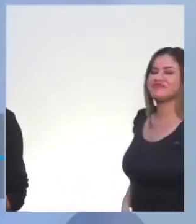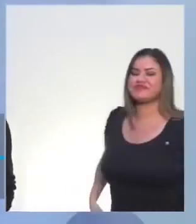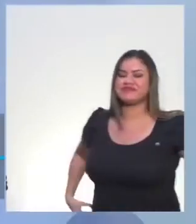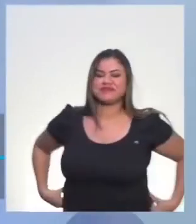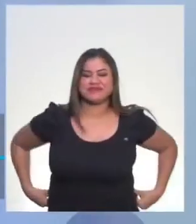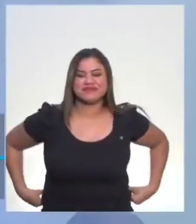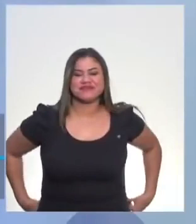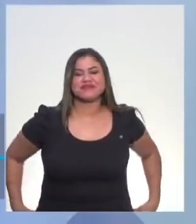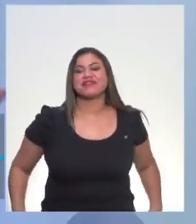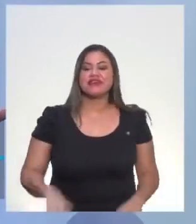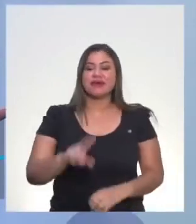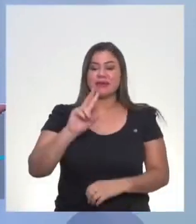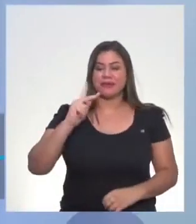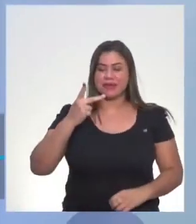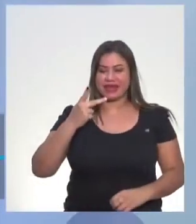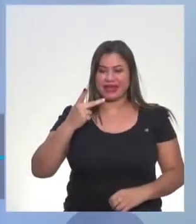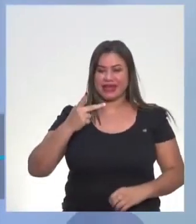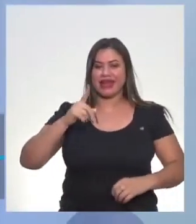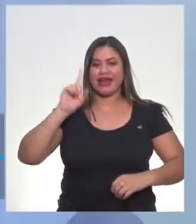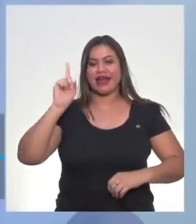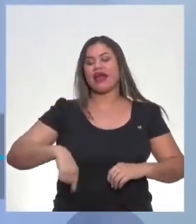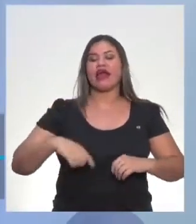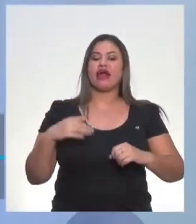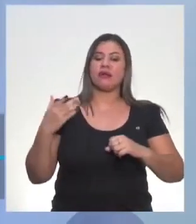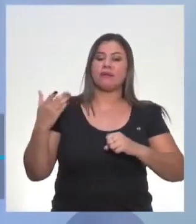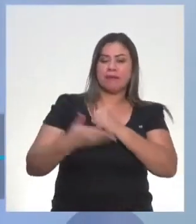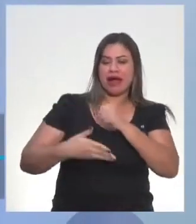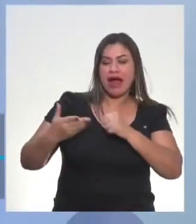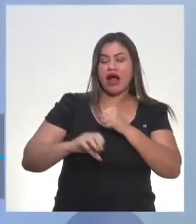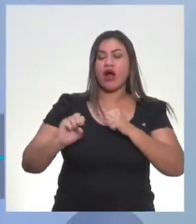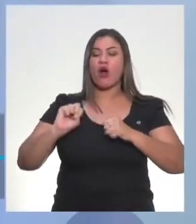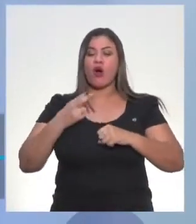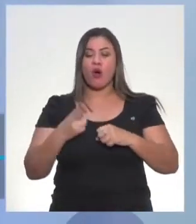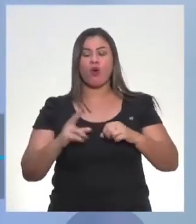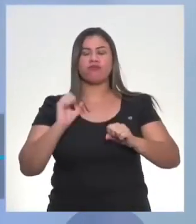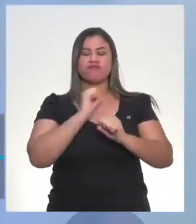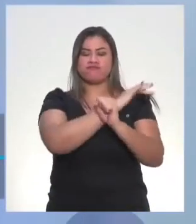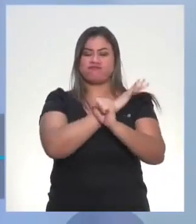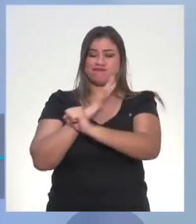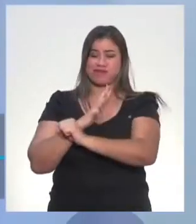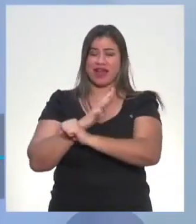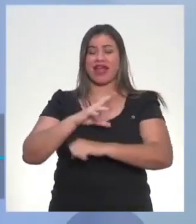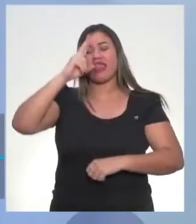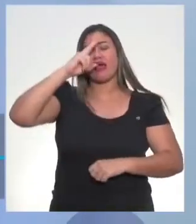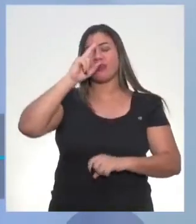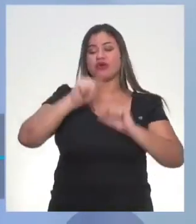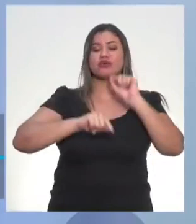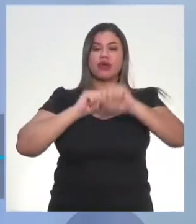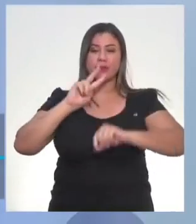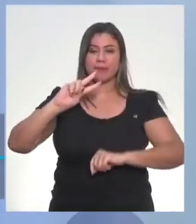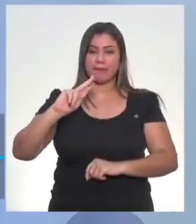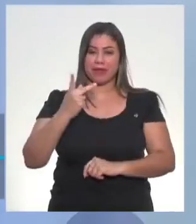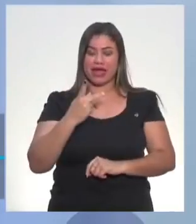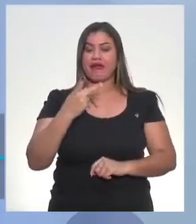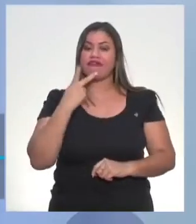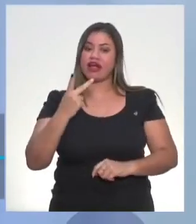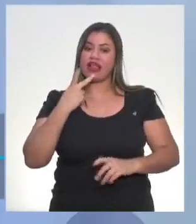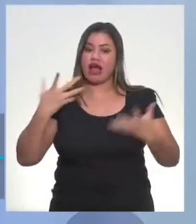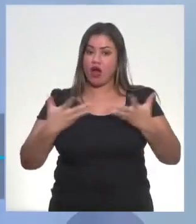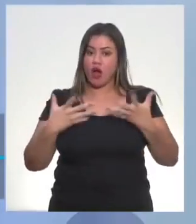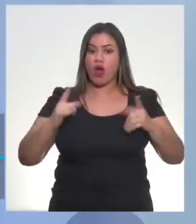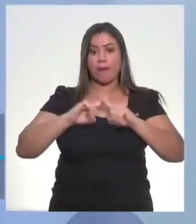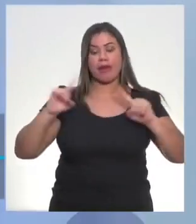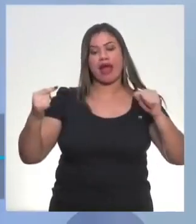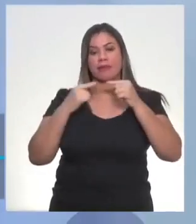de uma substância, se ela é ácida ou se ela é básica. Lembrando, gente, que o pH está sendo citado aqui, mas ele é um